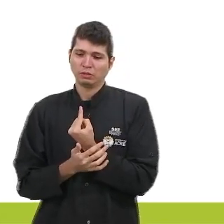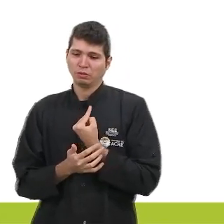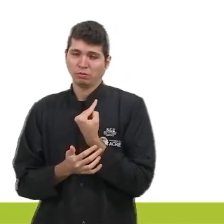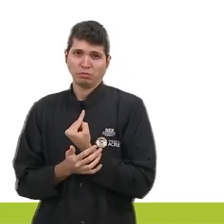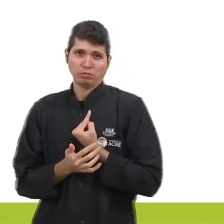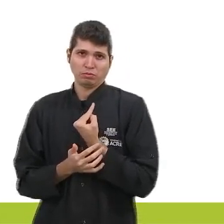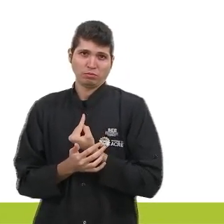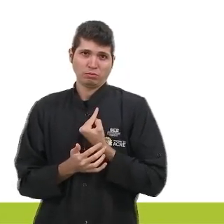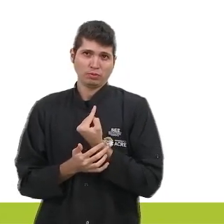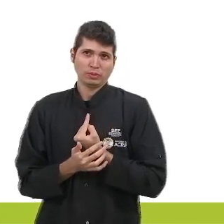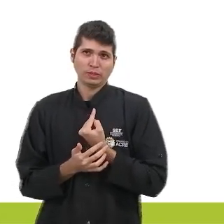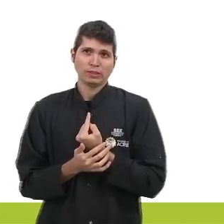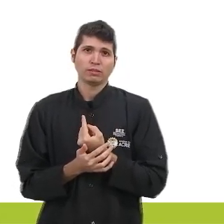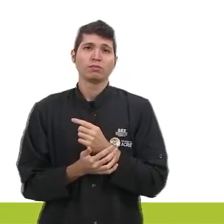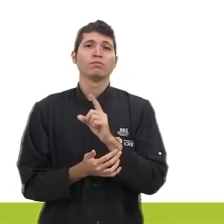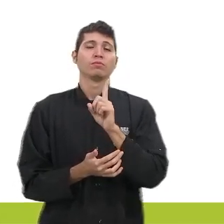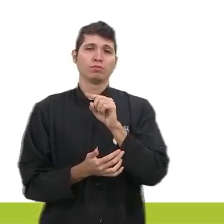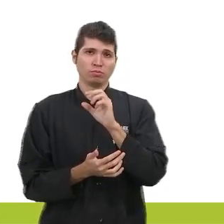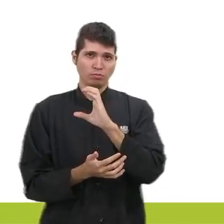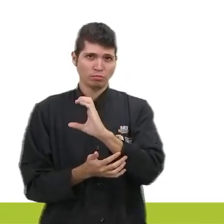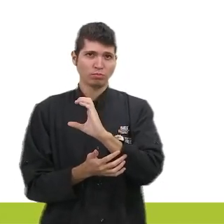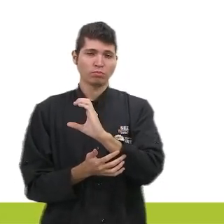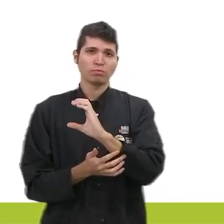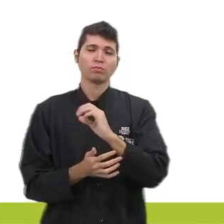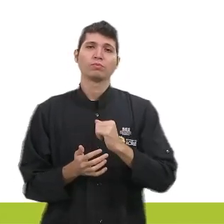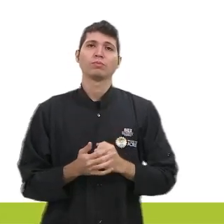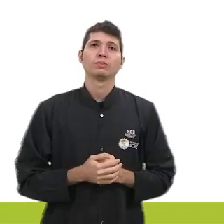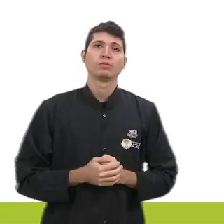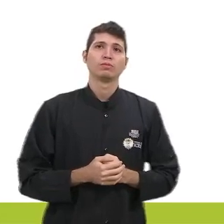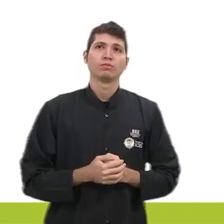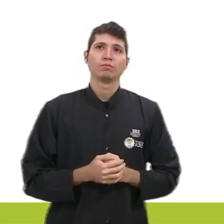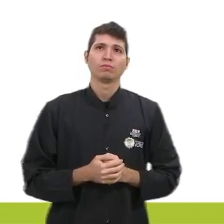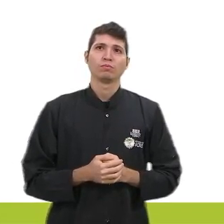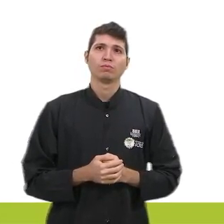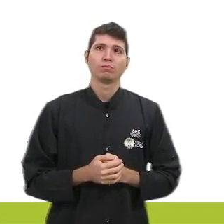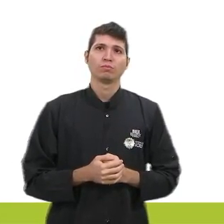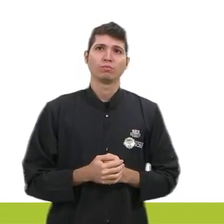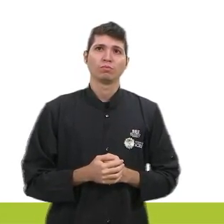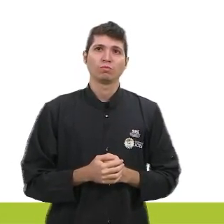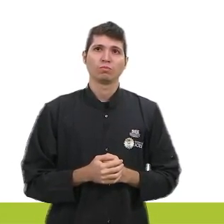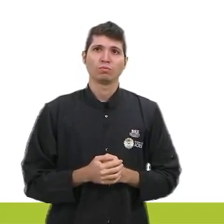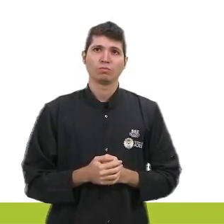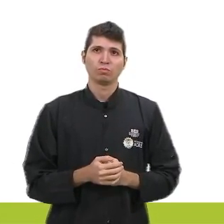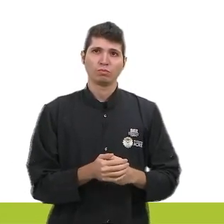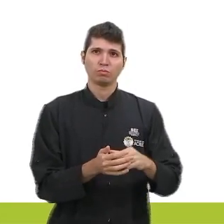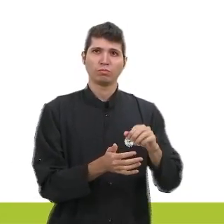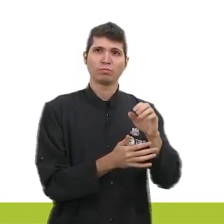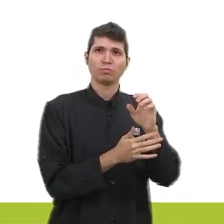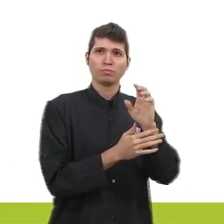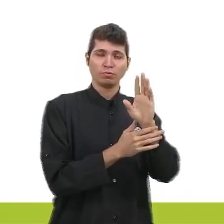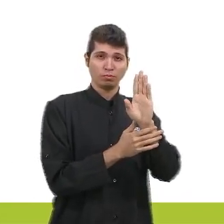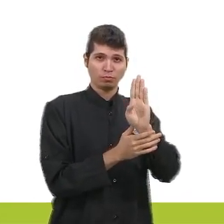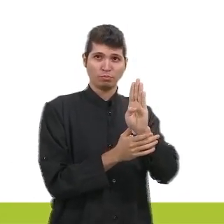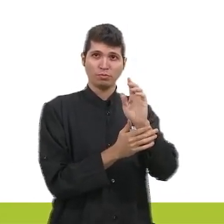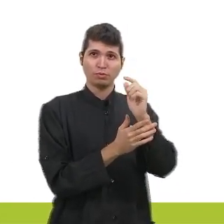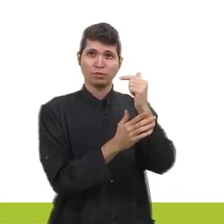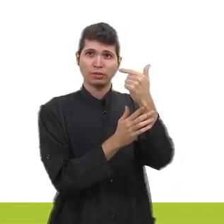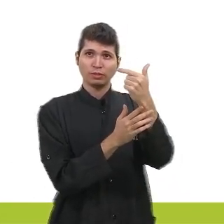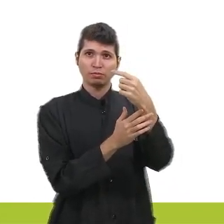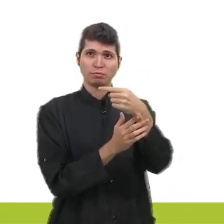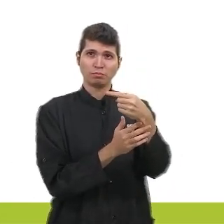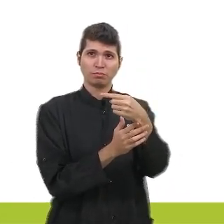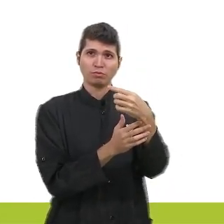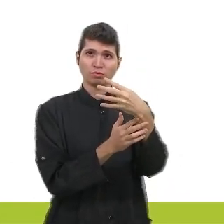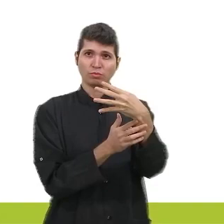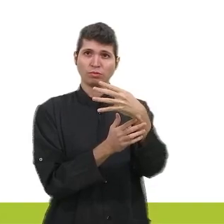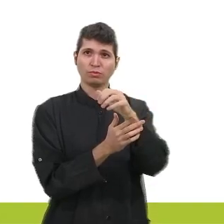termo independente, tá? É o C. Aí você vai substituir na fórmula, que vai ser a fórmula B ao quadrado menos 4AC. Gente,